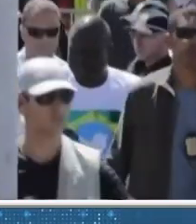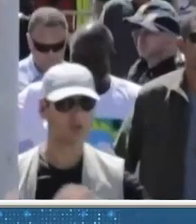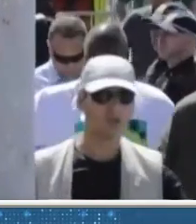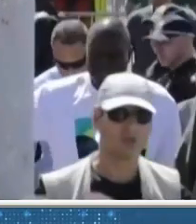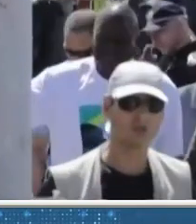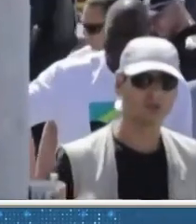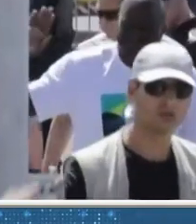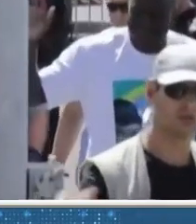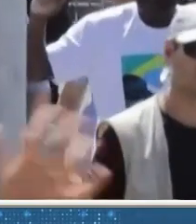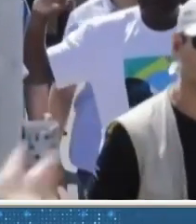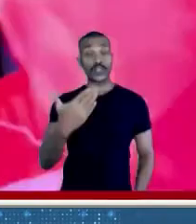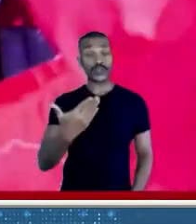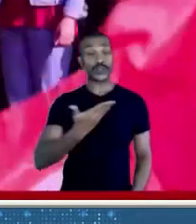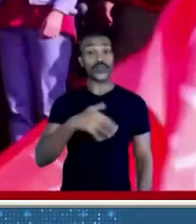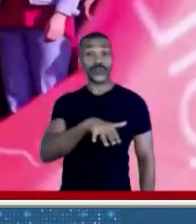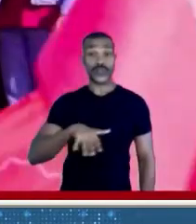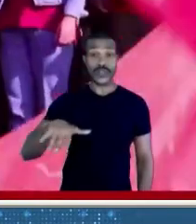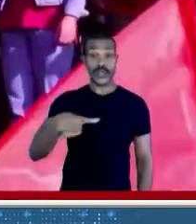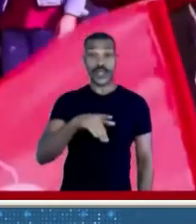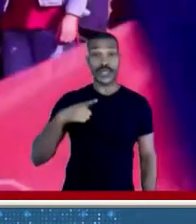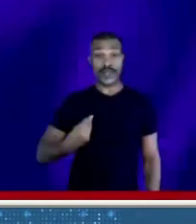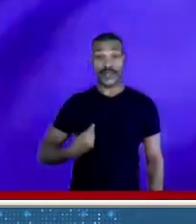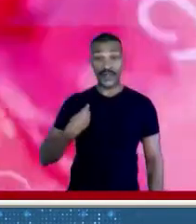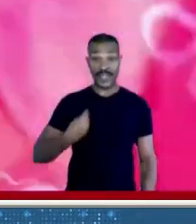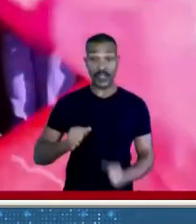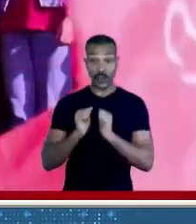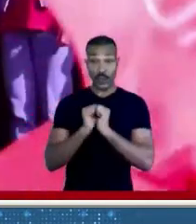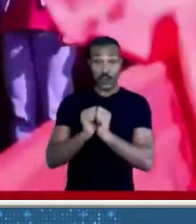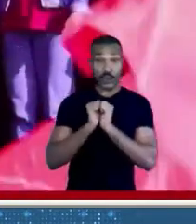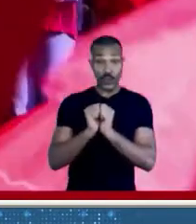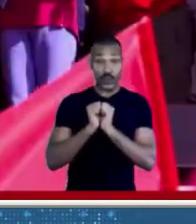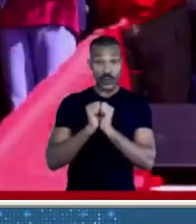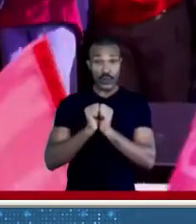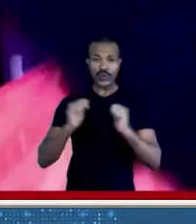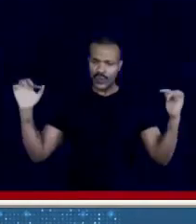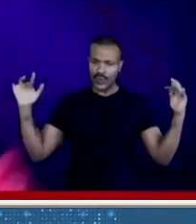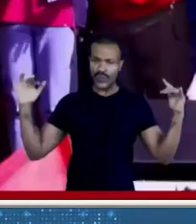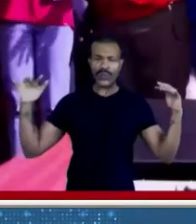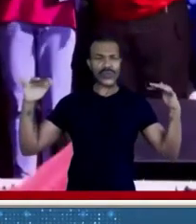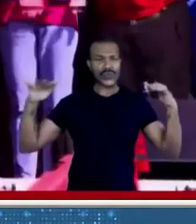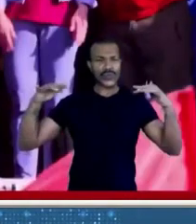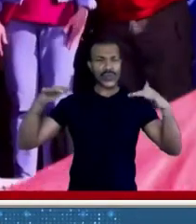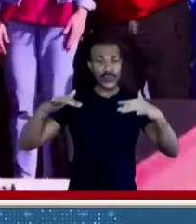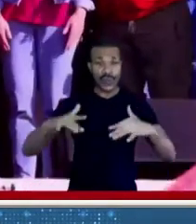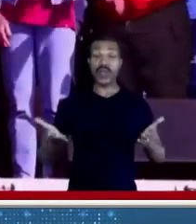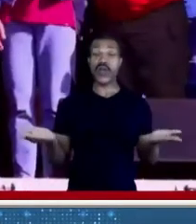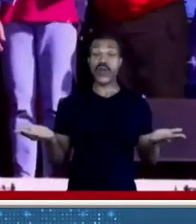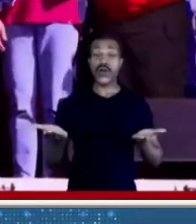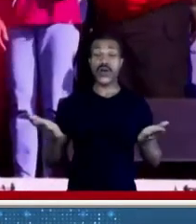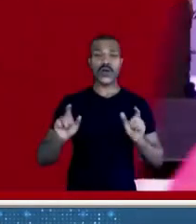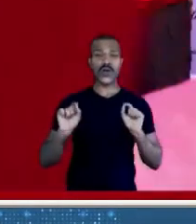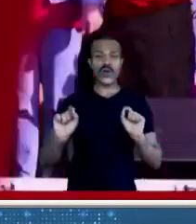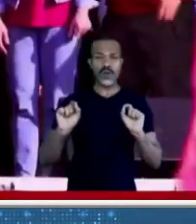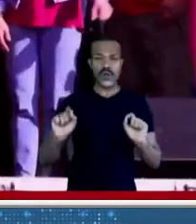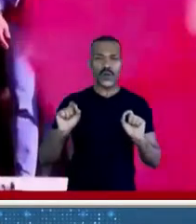declarações, como se tivesse em campanha. Aliás, quem inventou isso no Brasil, de fazer campanha a partir do primeiro momento que se elege para uma